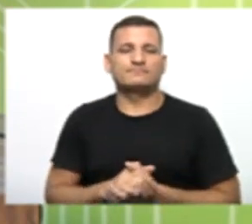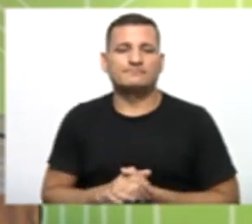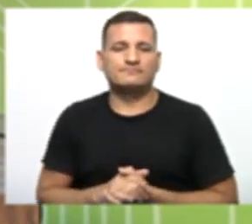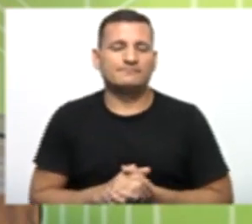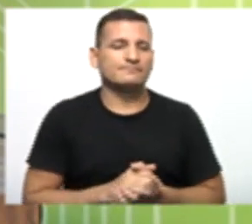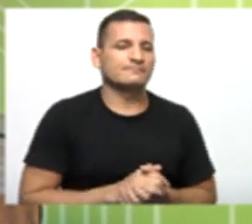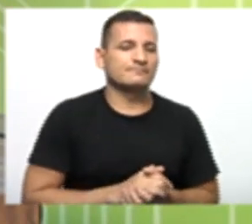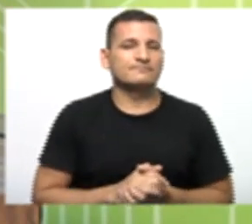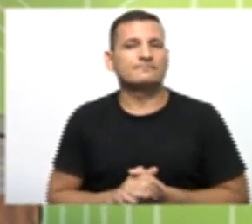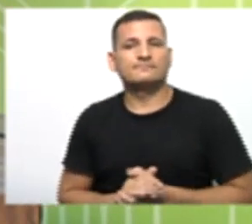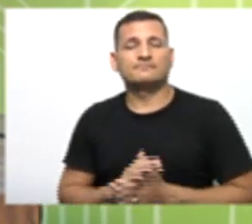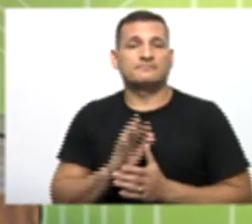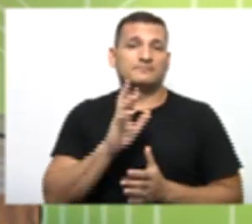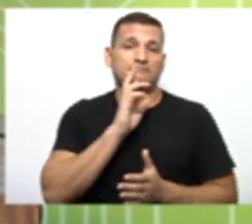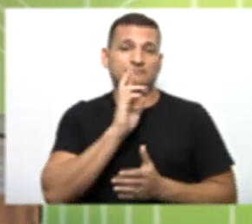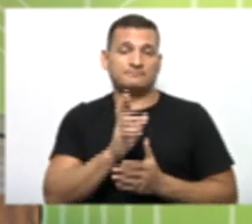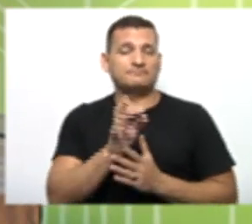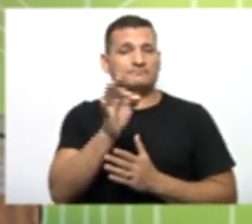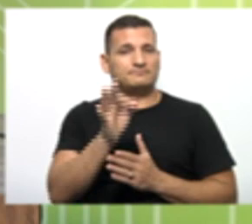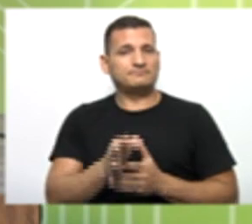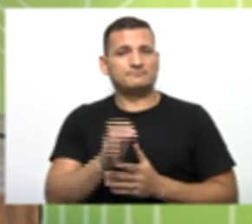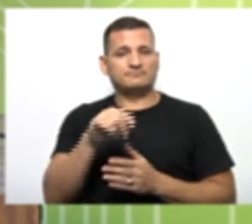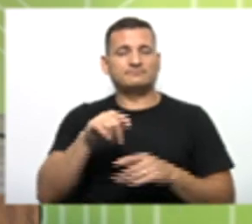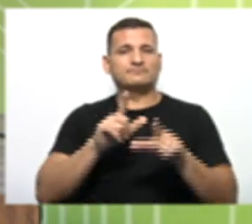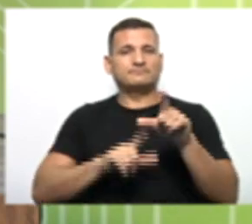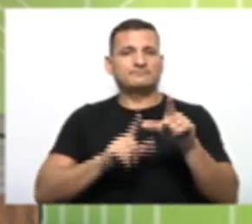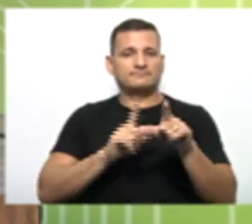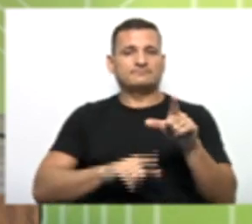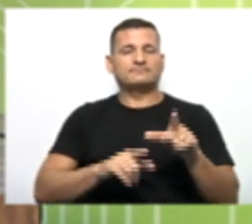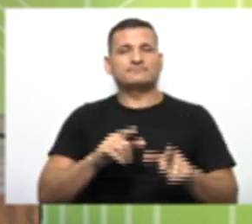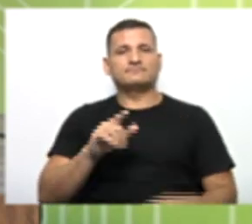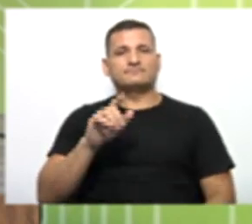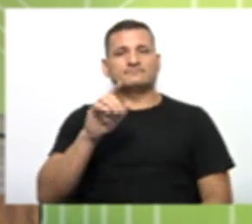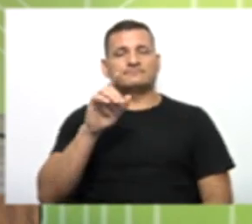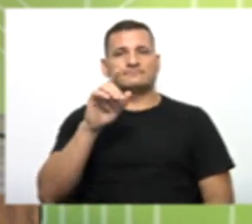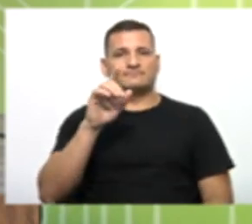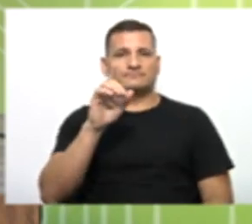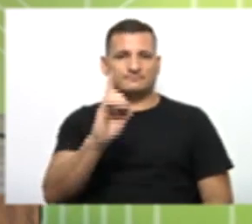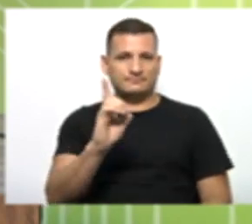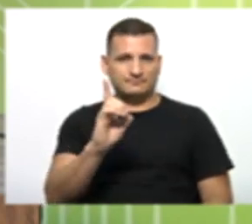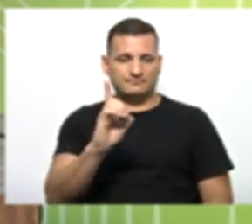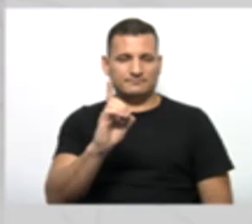E a resposta correta é realmente a letra D. Vamos analisar.